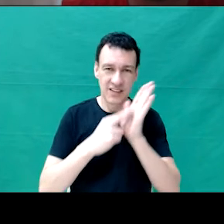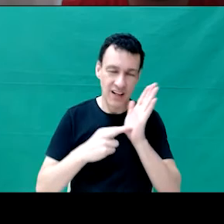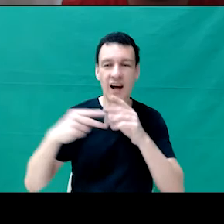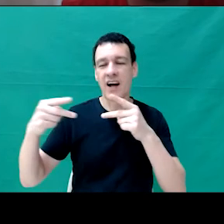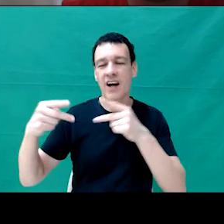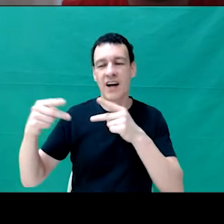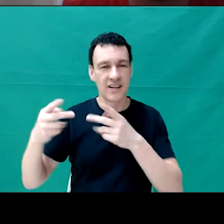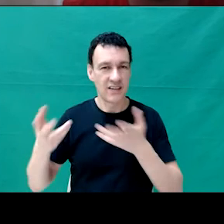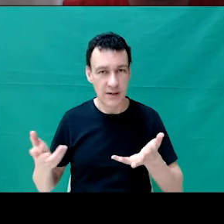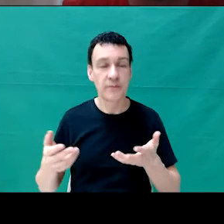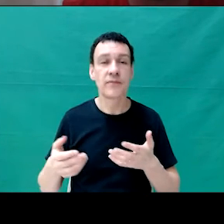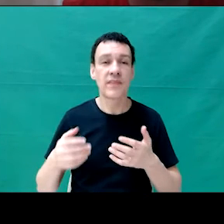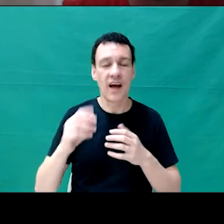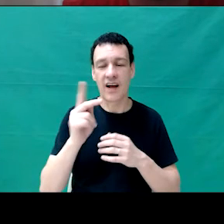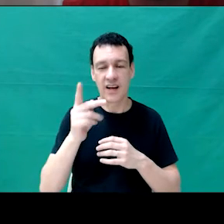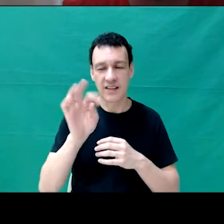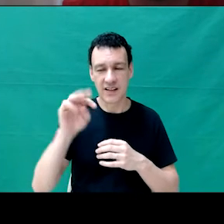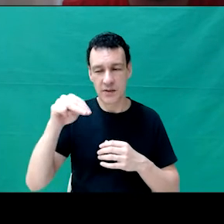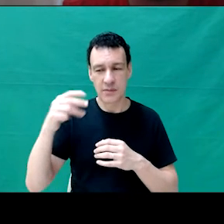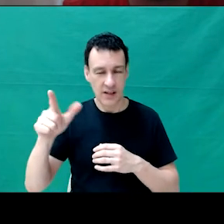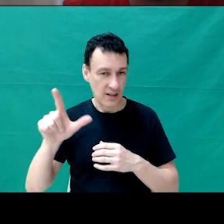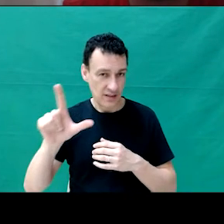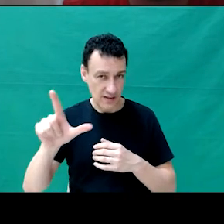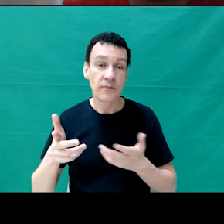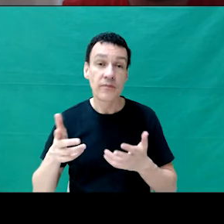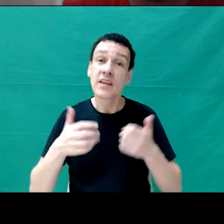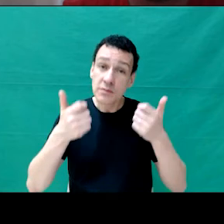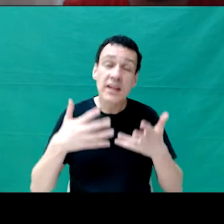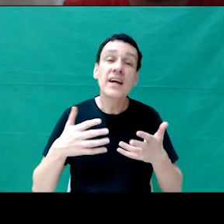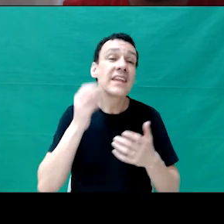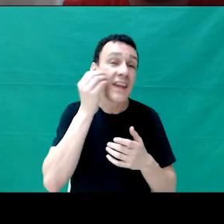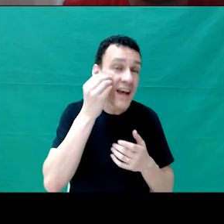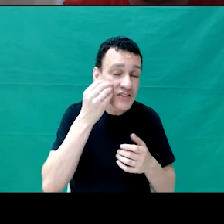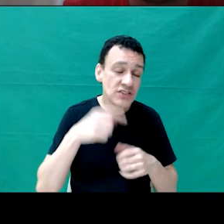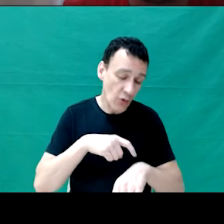Ele te diz o tempo que o teste levou, né?